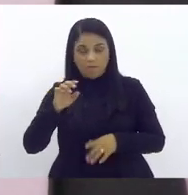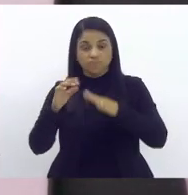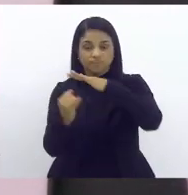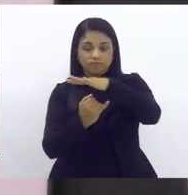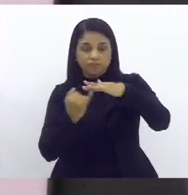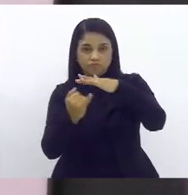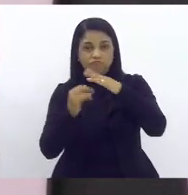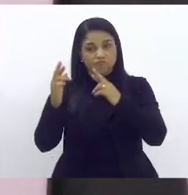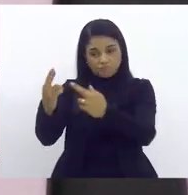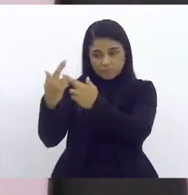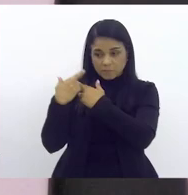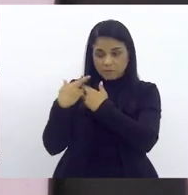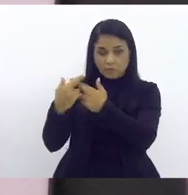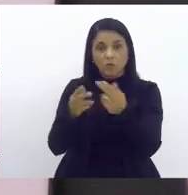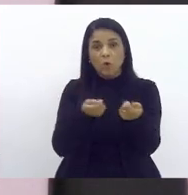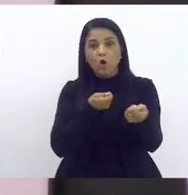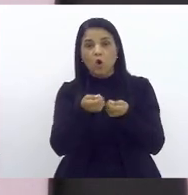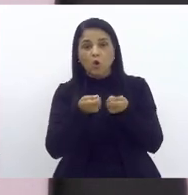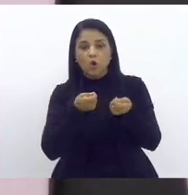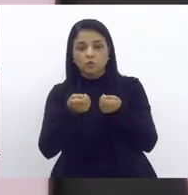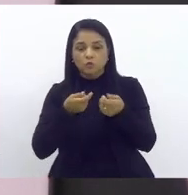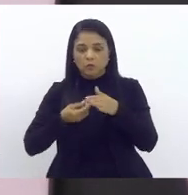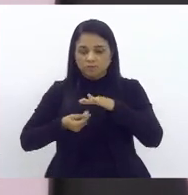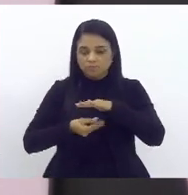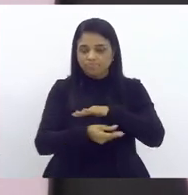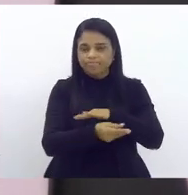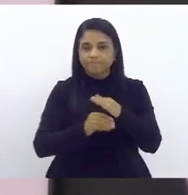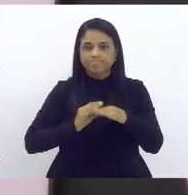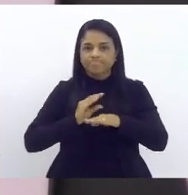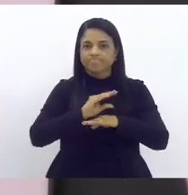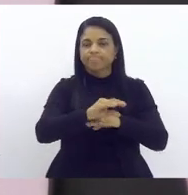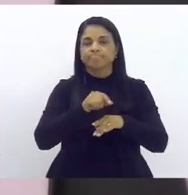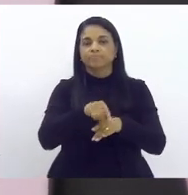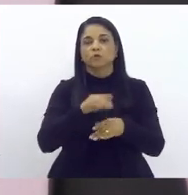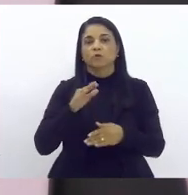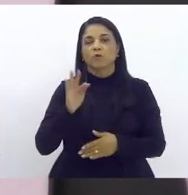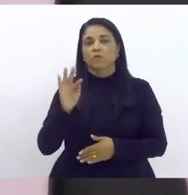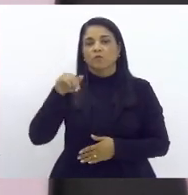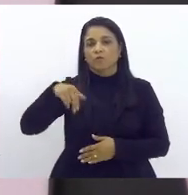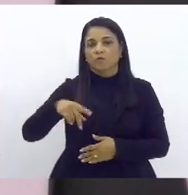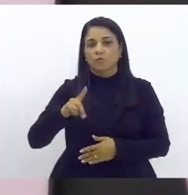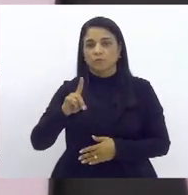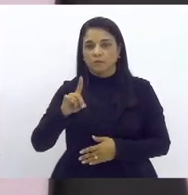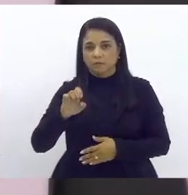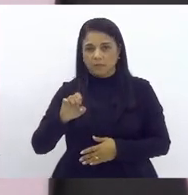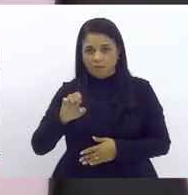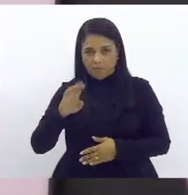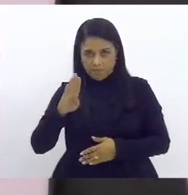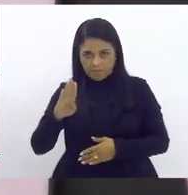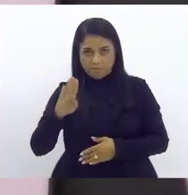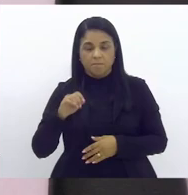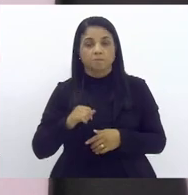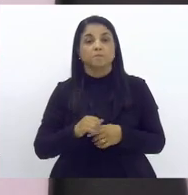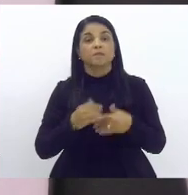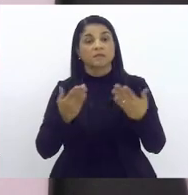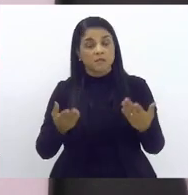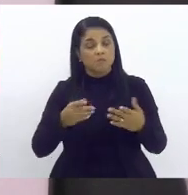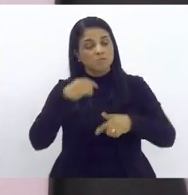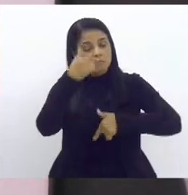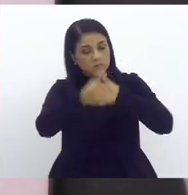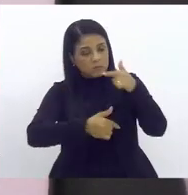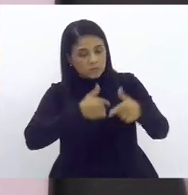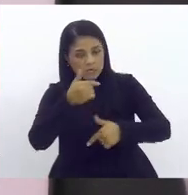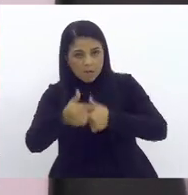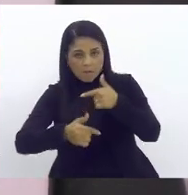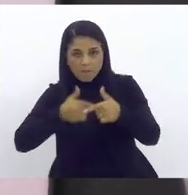responsáveis pelo controle financeiro dos recursos que são do Fundeb. Então, a gente, esse é o nosso trabalho,